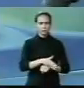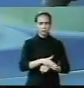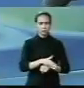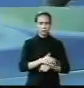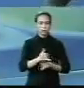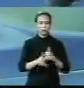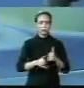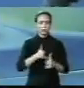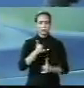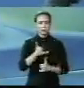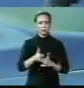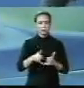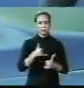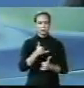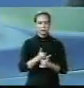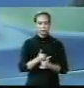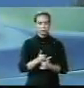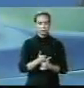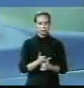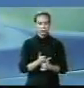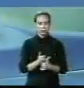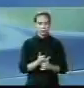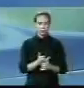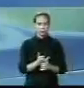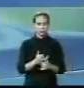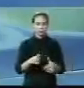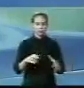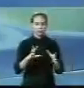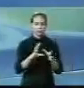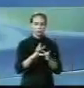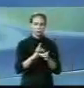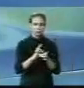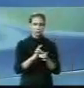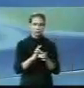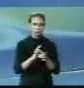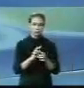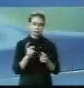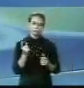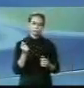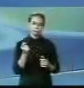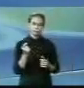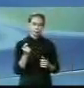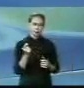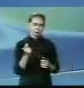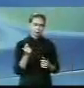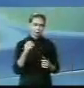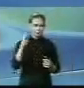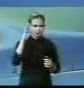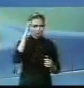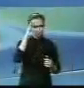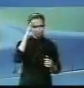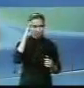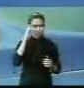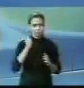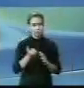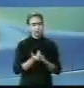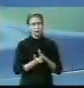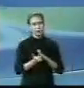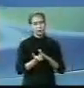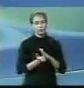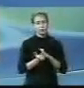internet de grande capacidade, uma conexão banda larga, não é barato para a empresa, principalmente para empresas, que geralmente não usam